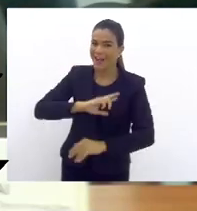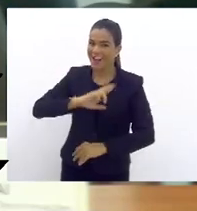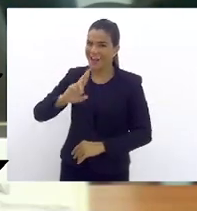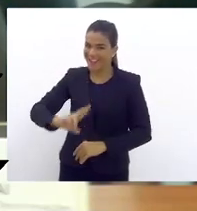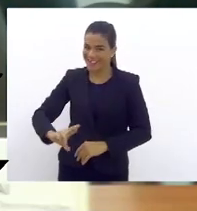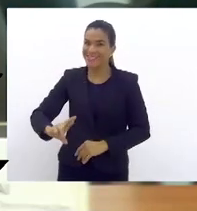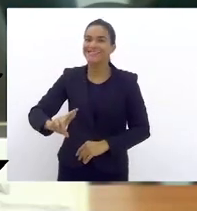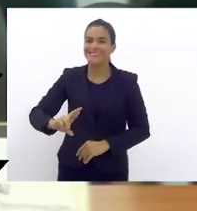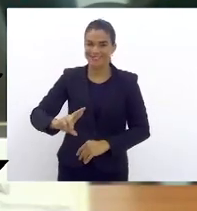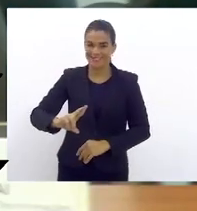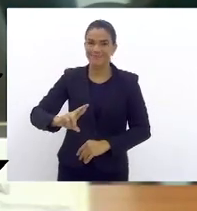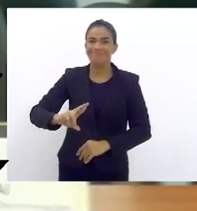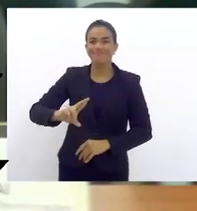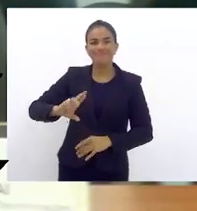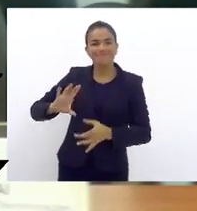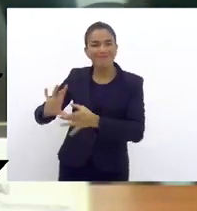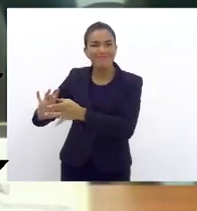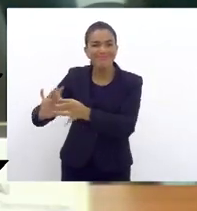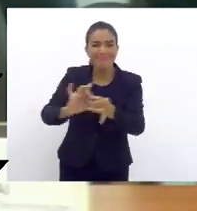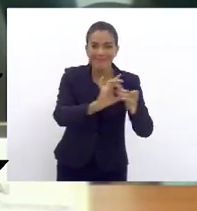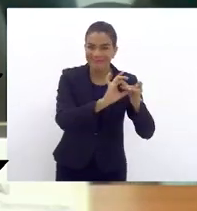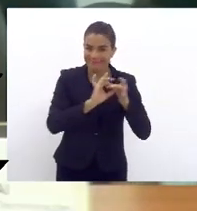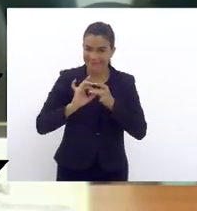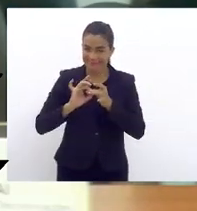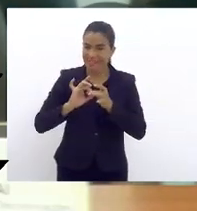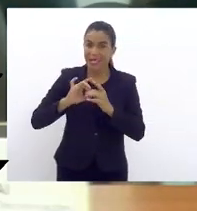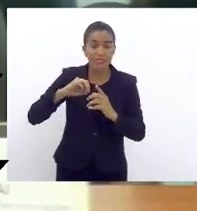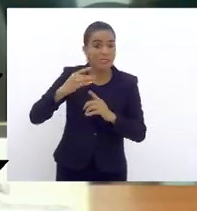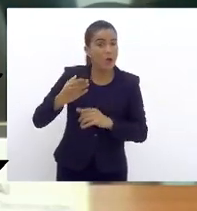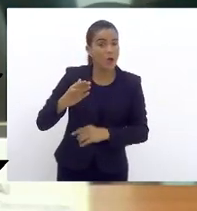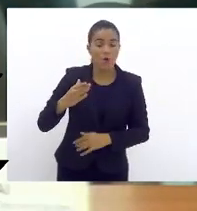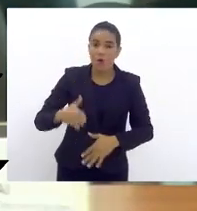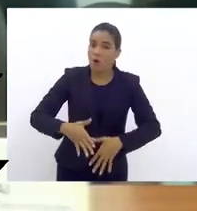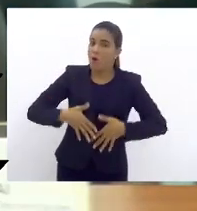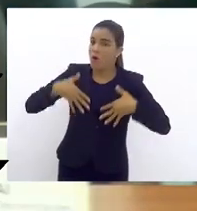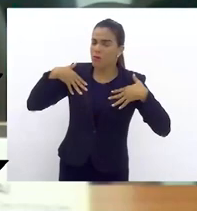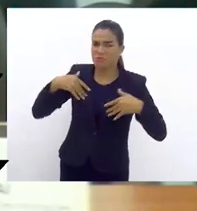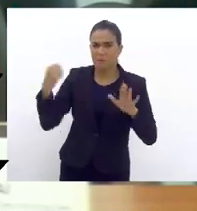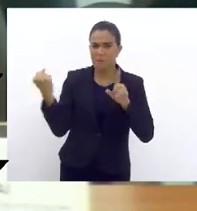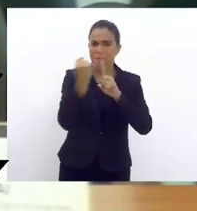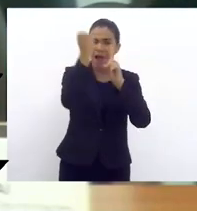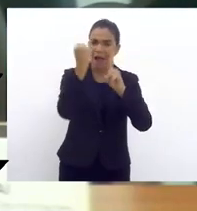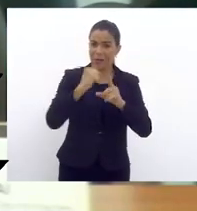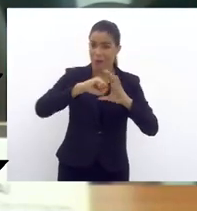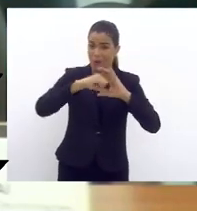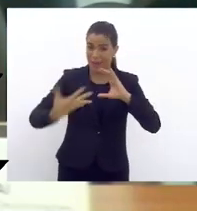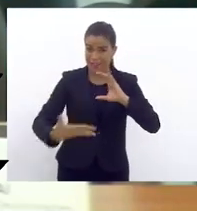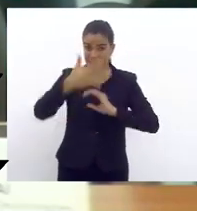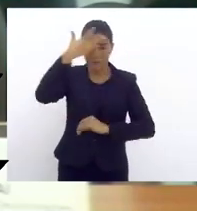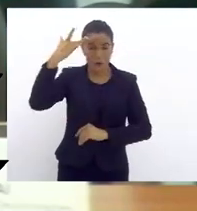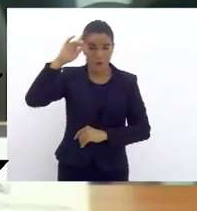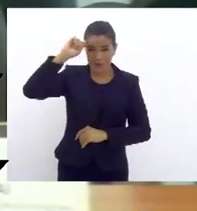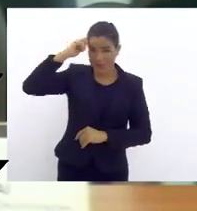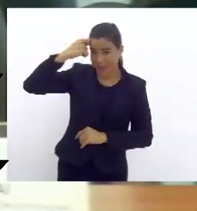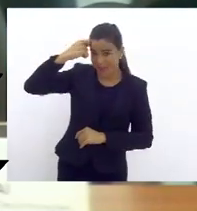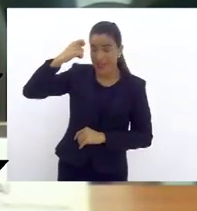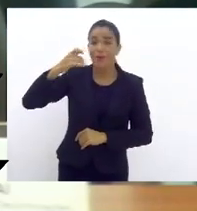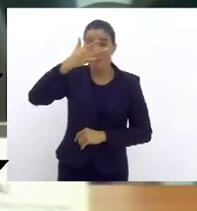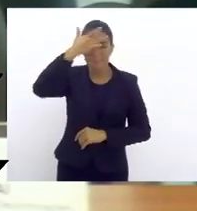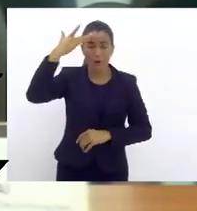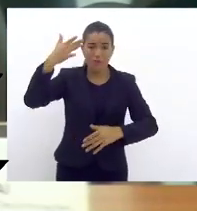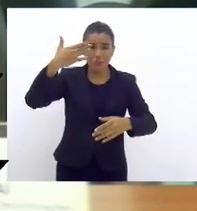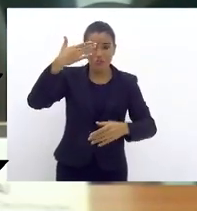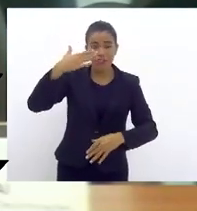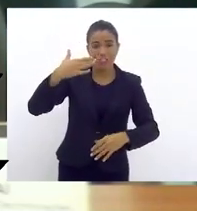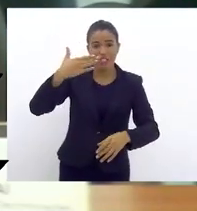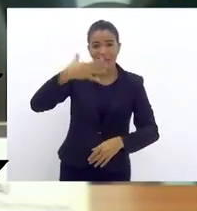religiosidade sincréticas que são genuinamente nacionais e que marcam também uma das características do povo negro do Povo de